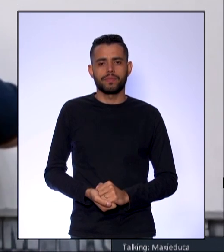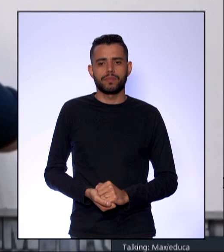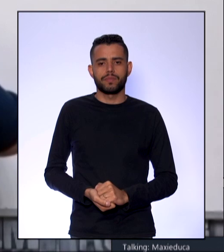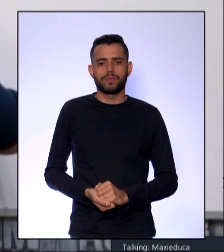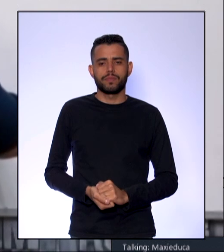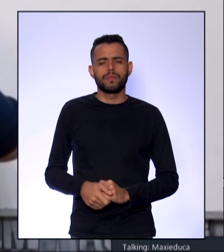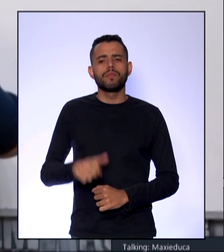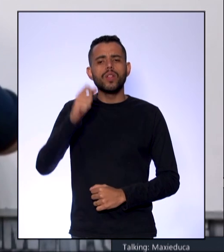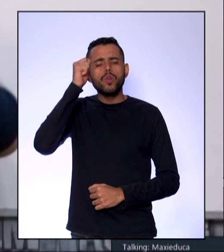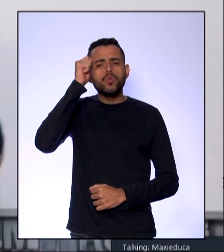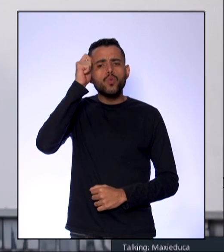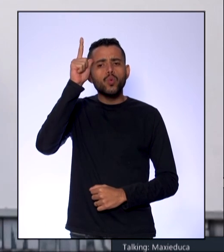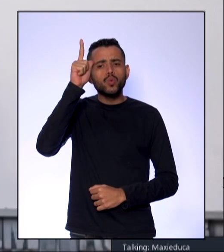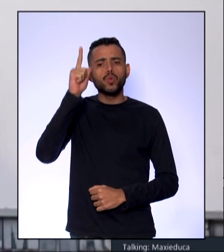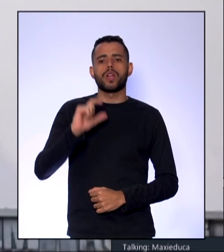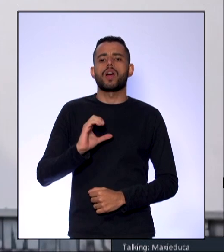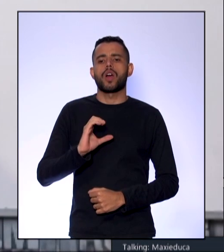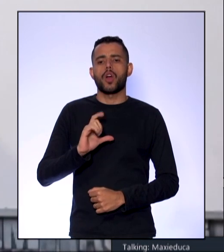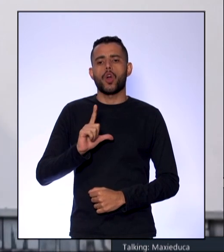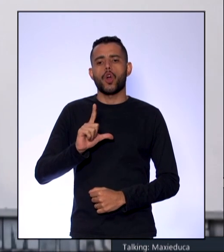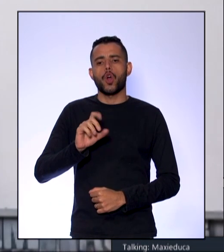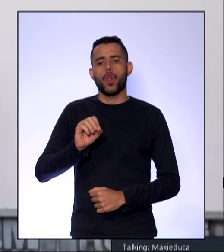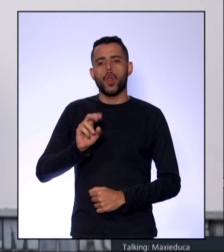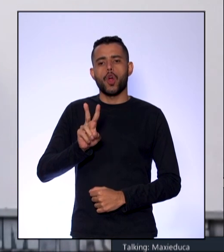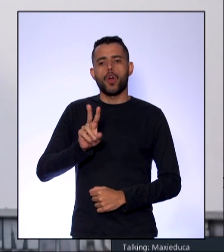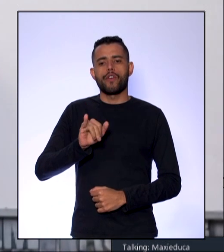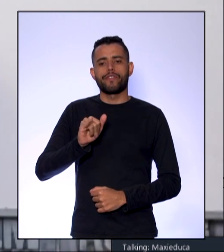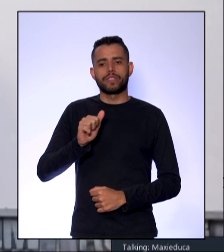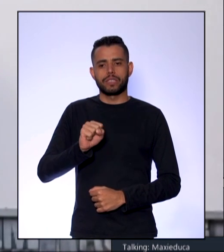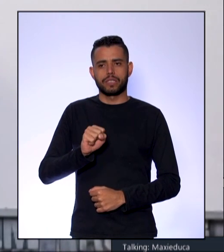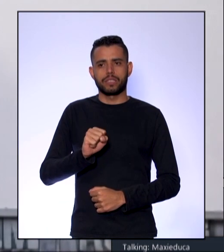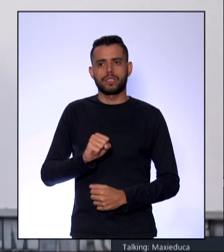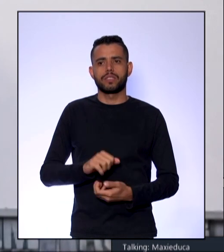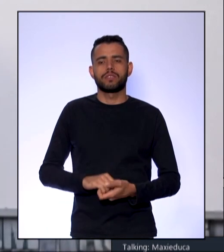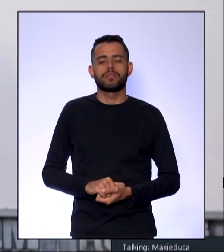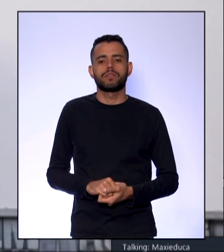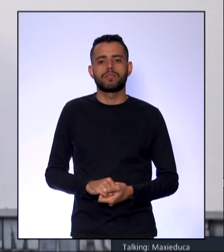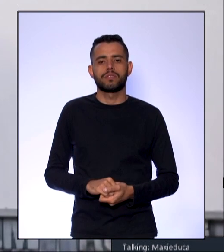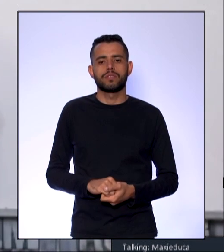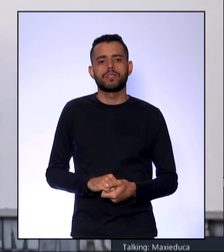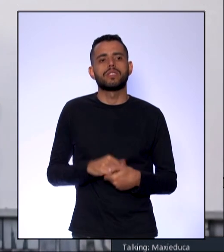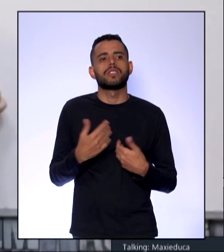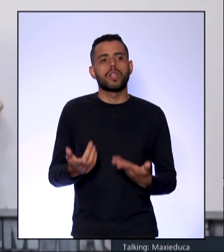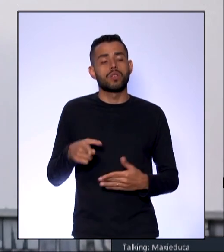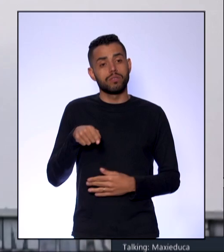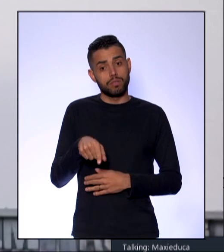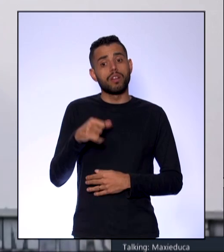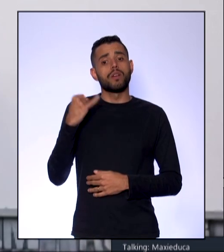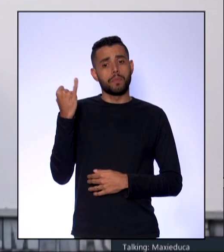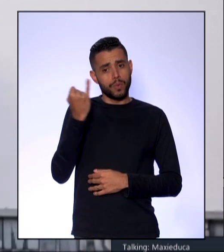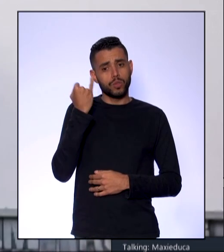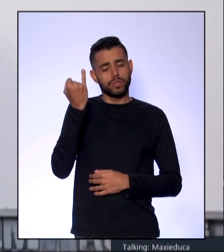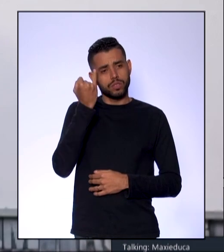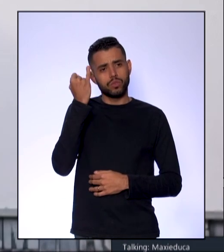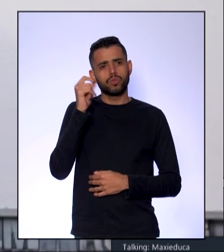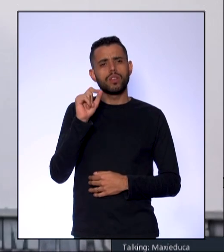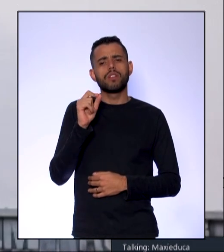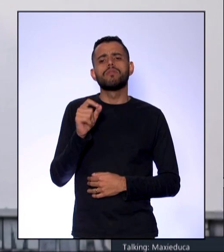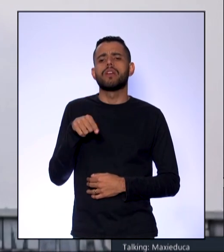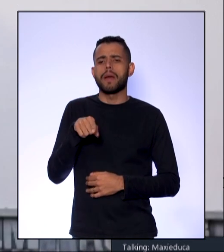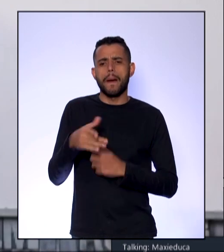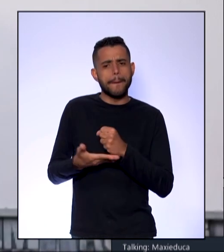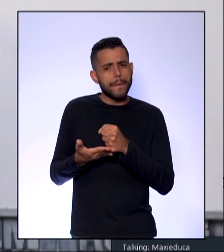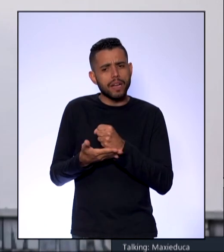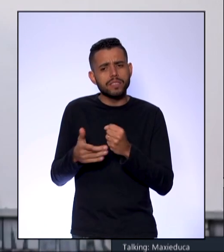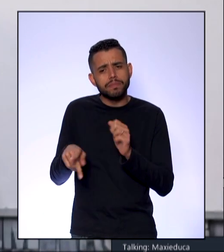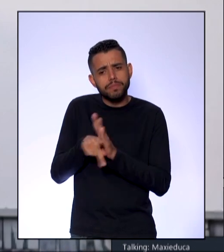cultura Clovis. Então, nós temos aqui uma importante fonte de